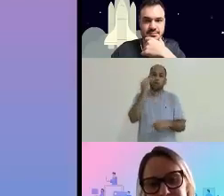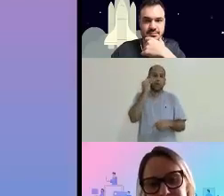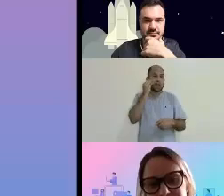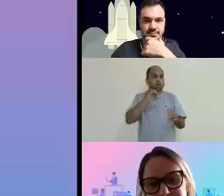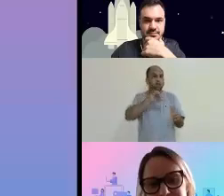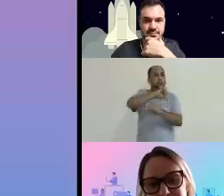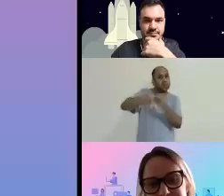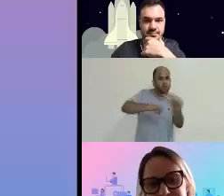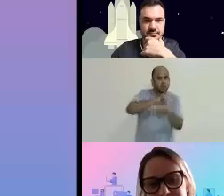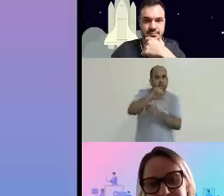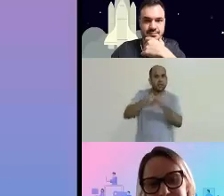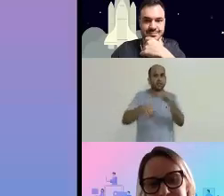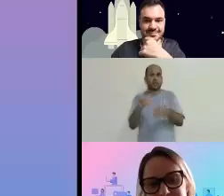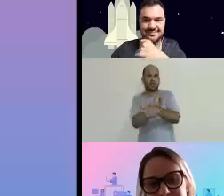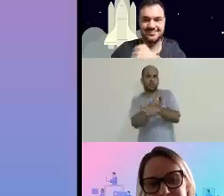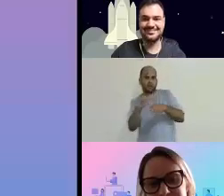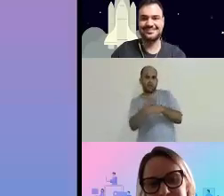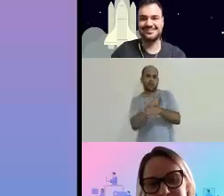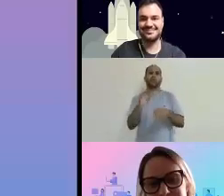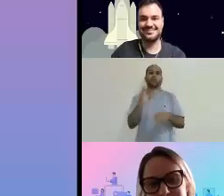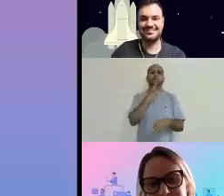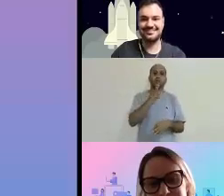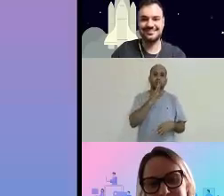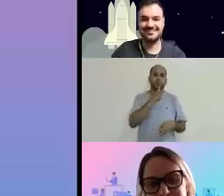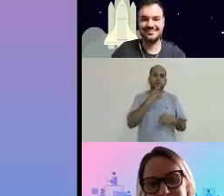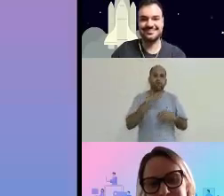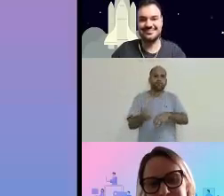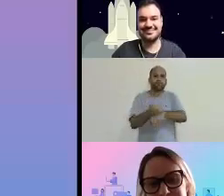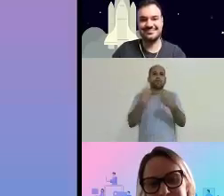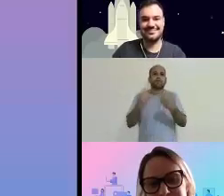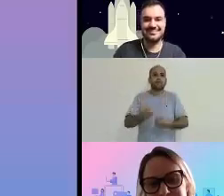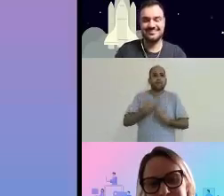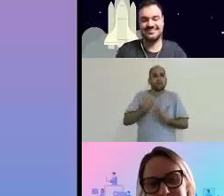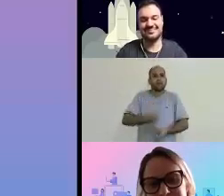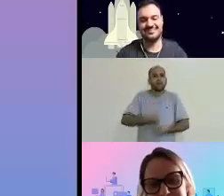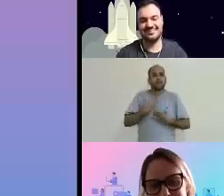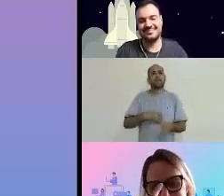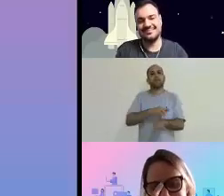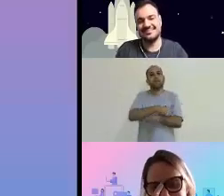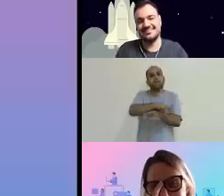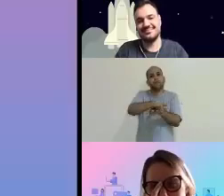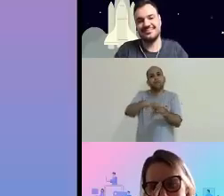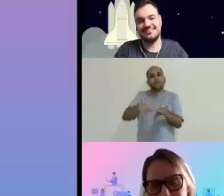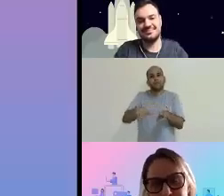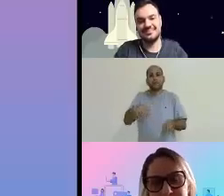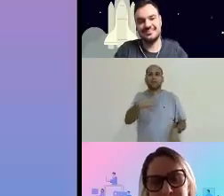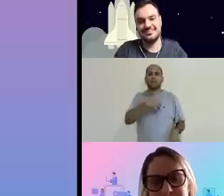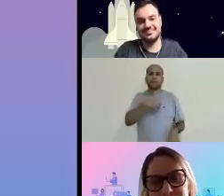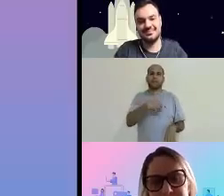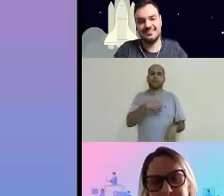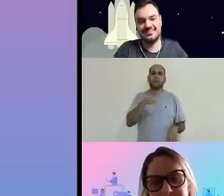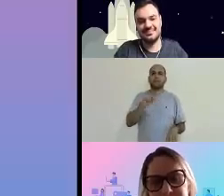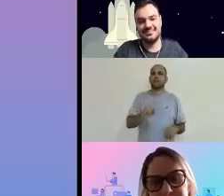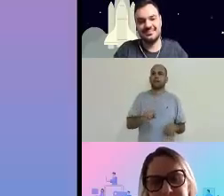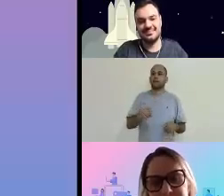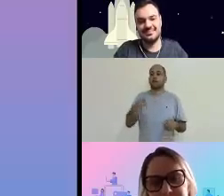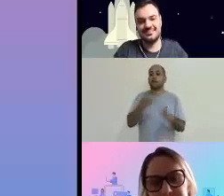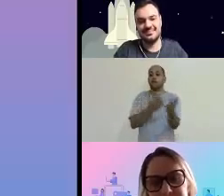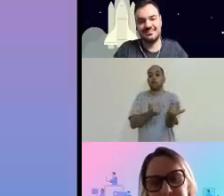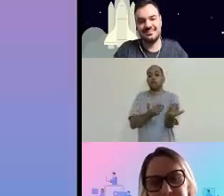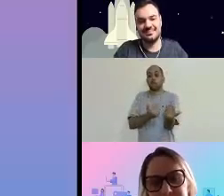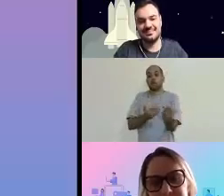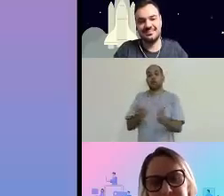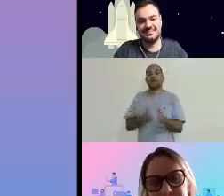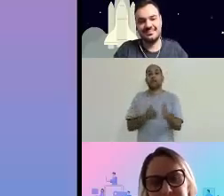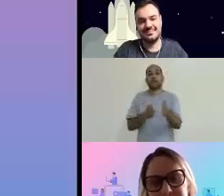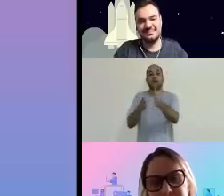Resiliência. Conhecimento. Inspiração. Diversidade. Faz sentido um jovem desse na carreira dentro da sua empresa?